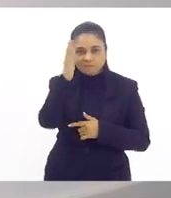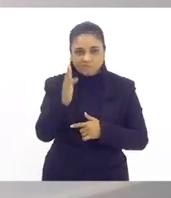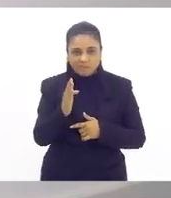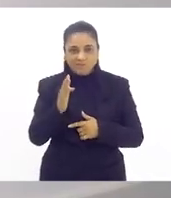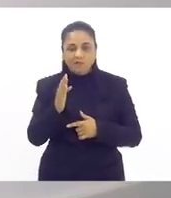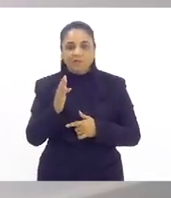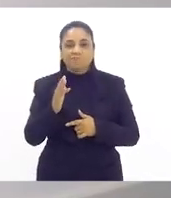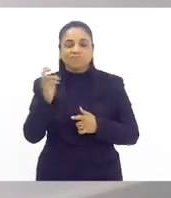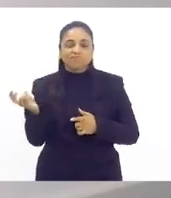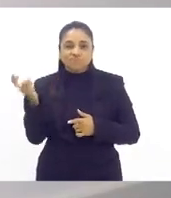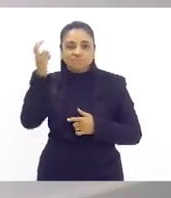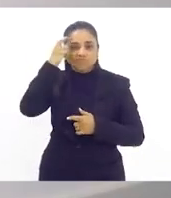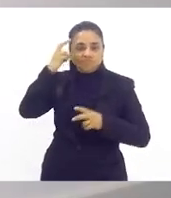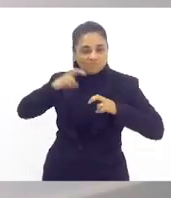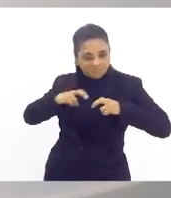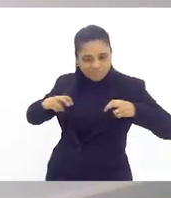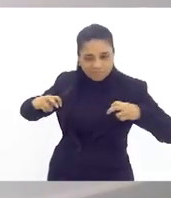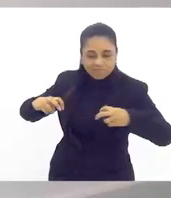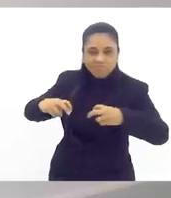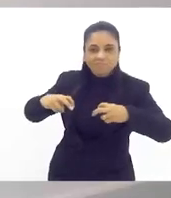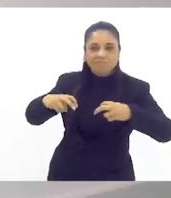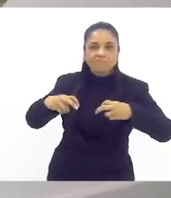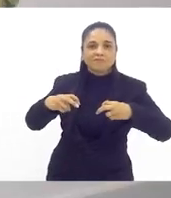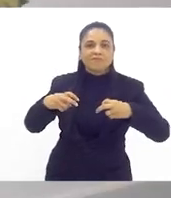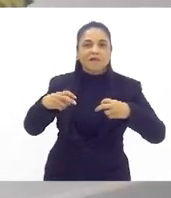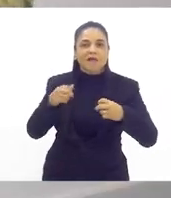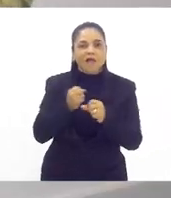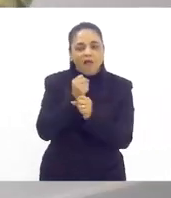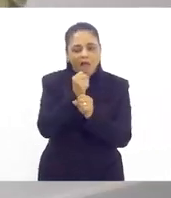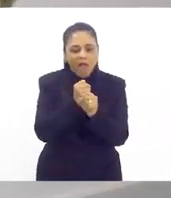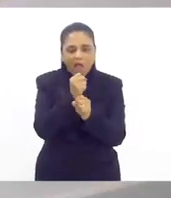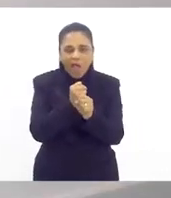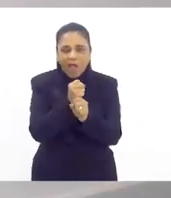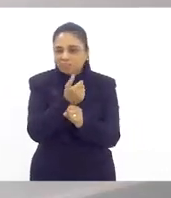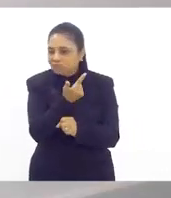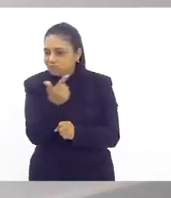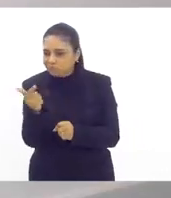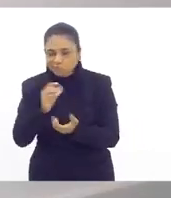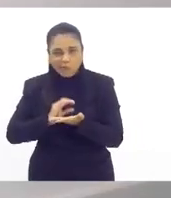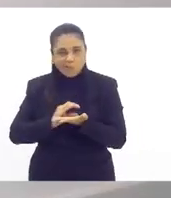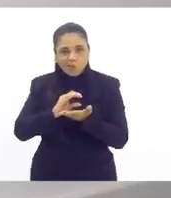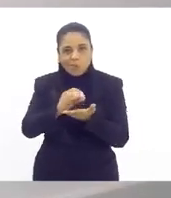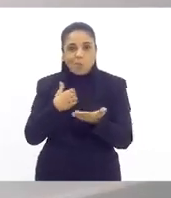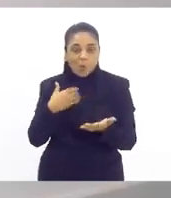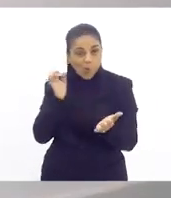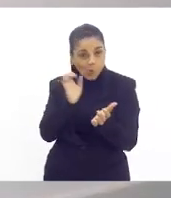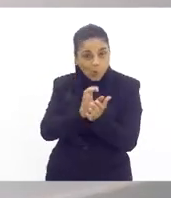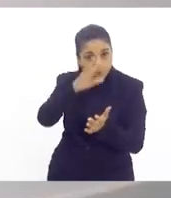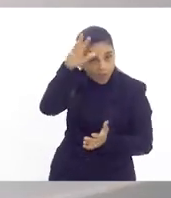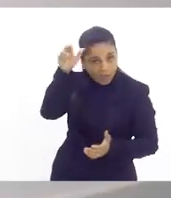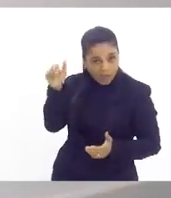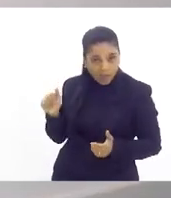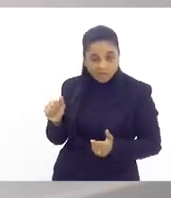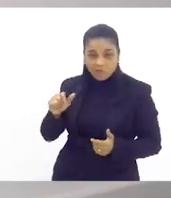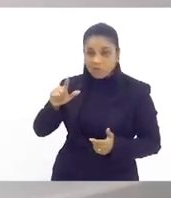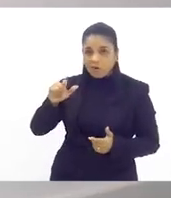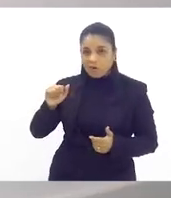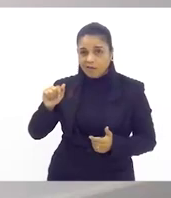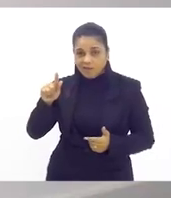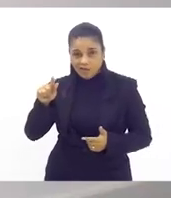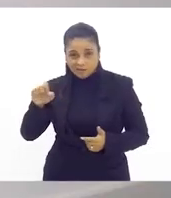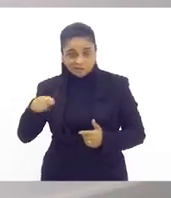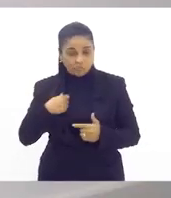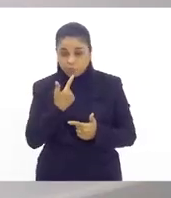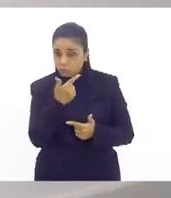as rodas culturais que acontecem é Anos Sem um centavo inclusive meu grupo a trollagem a gente nunca teve um